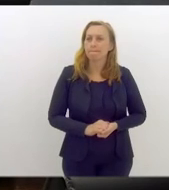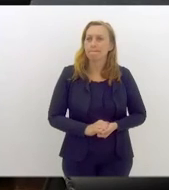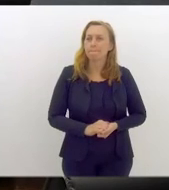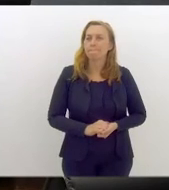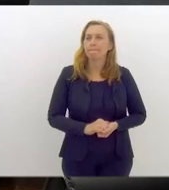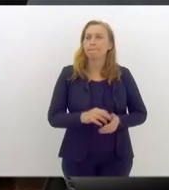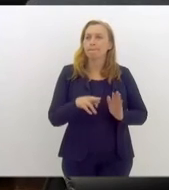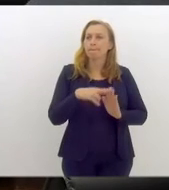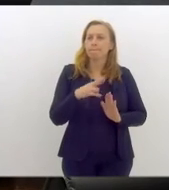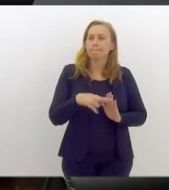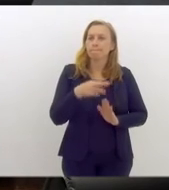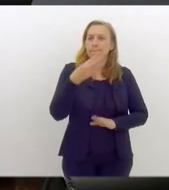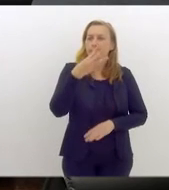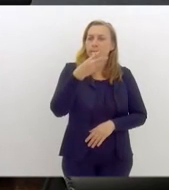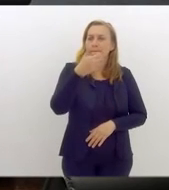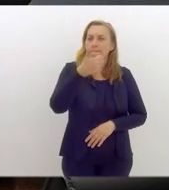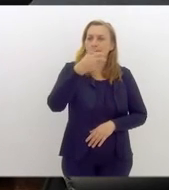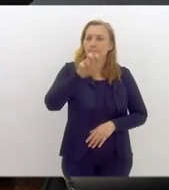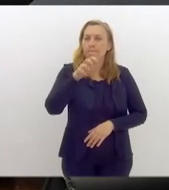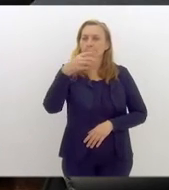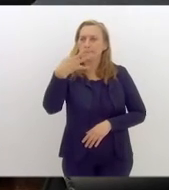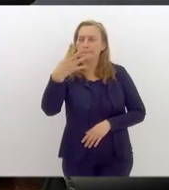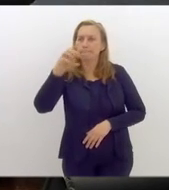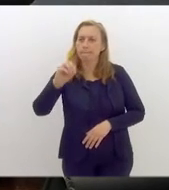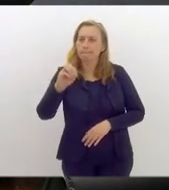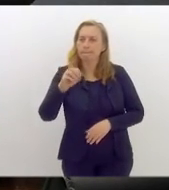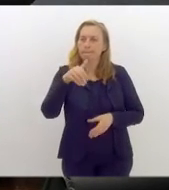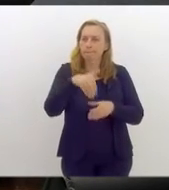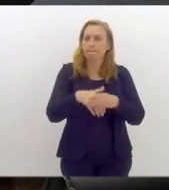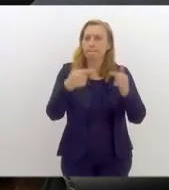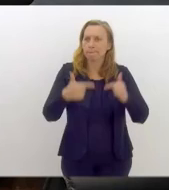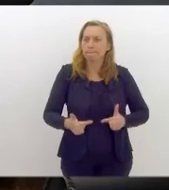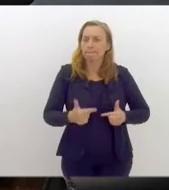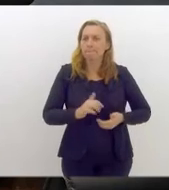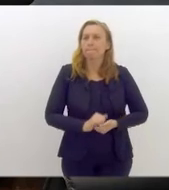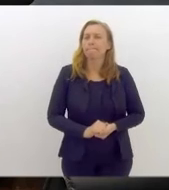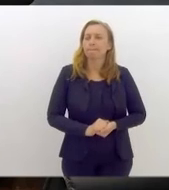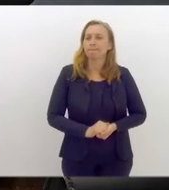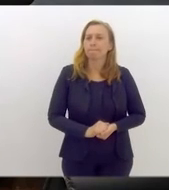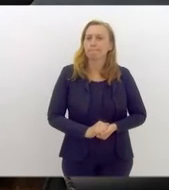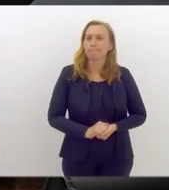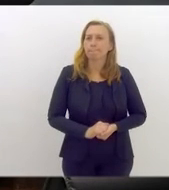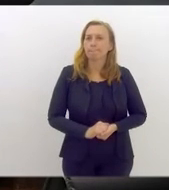Projeto de resolução 1540, abstenção.